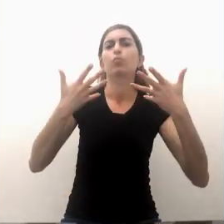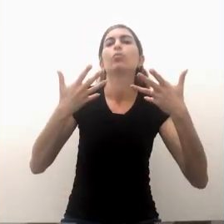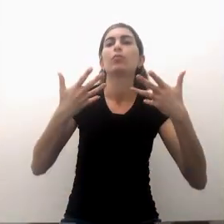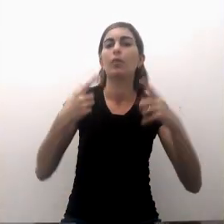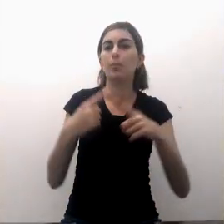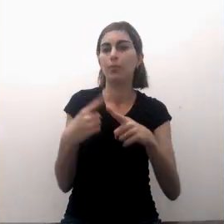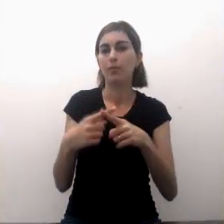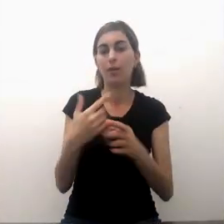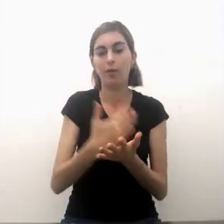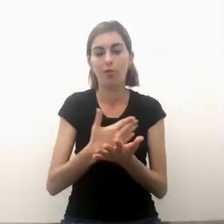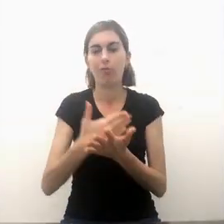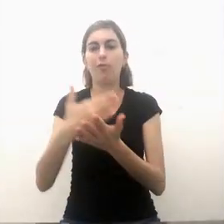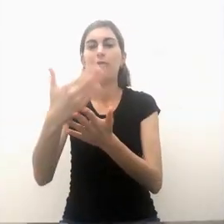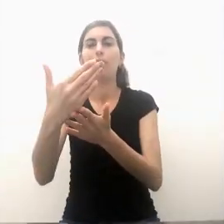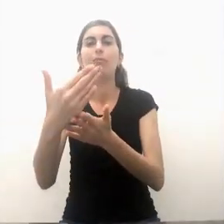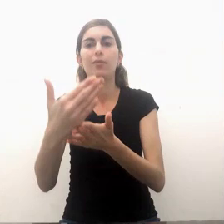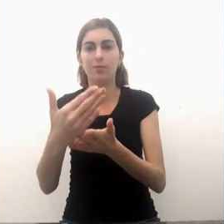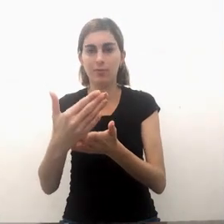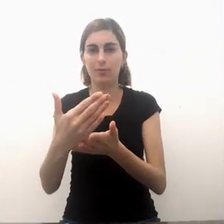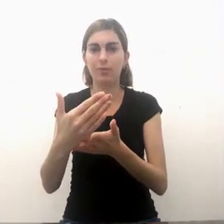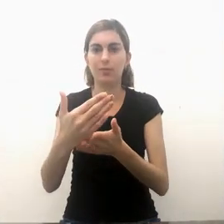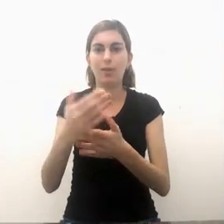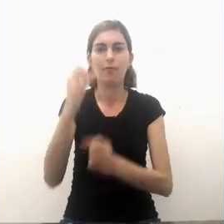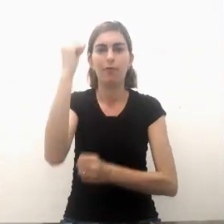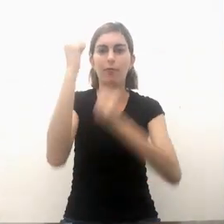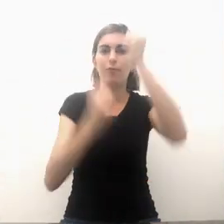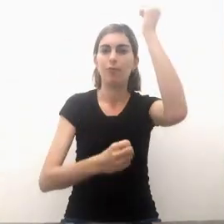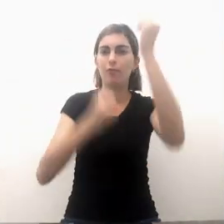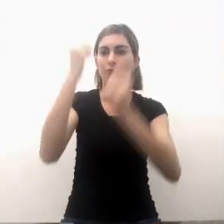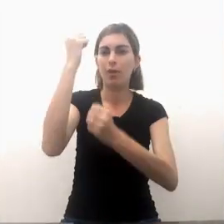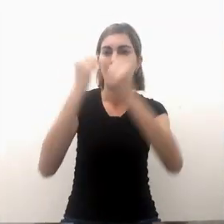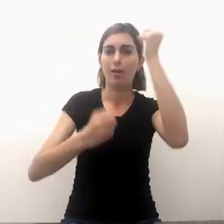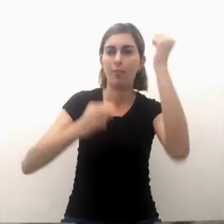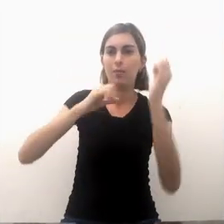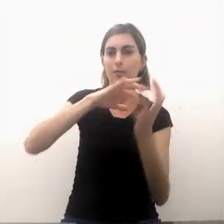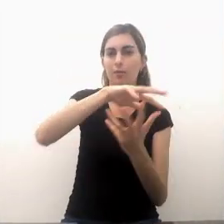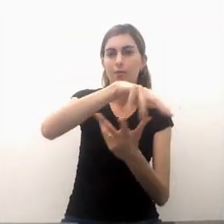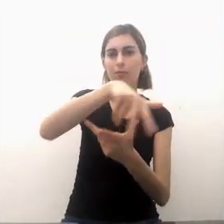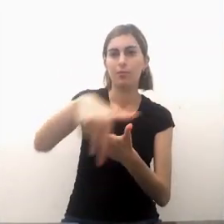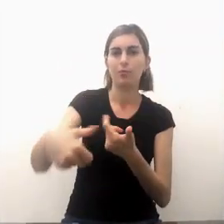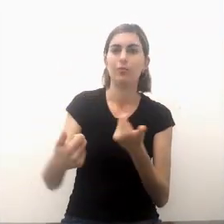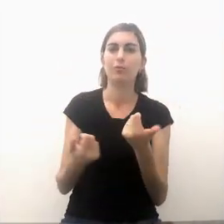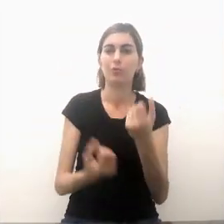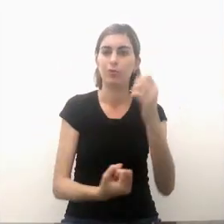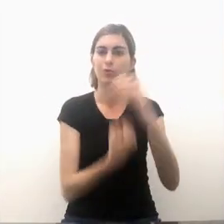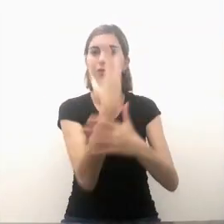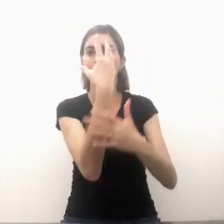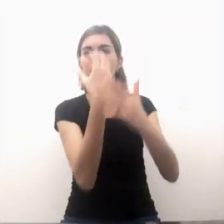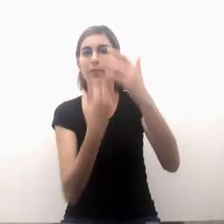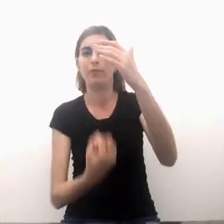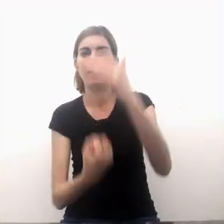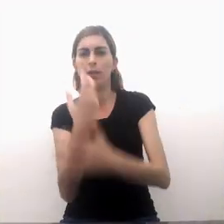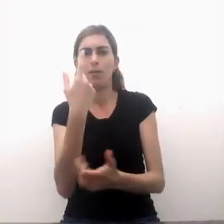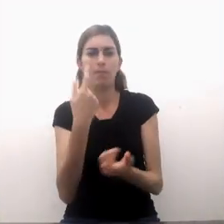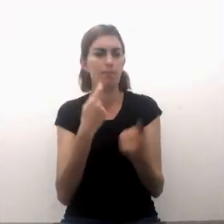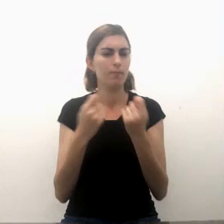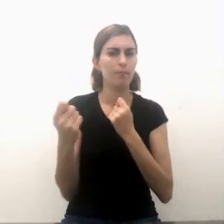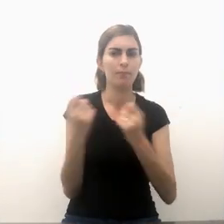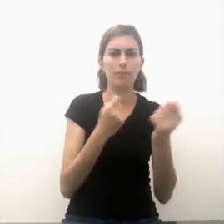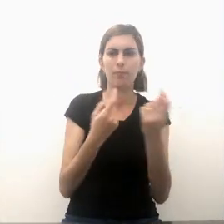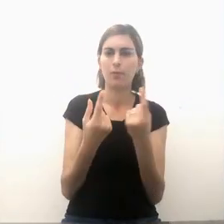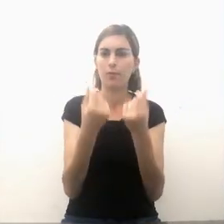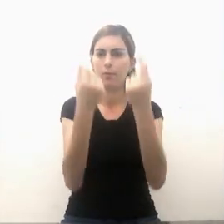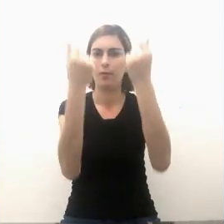destaque, porque ela vai começar a se tornar a fábrica do mundo. Tá? Então, a China vai começar a criar medidas